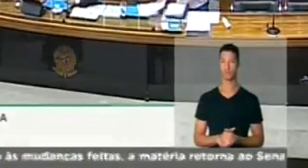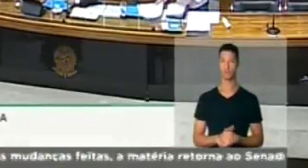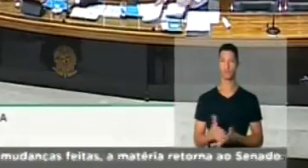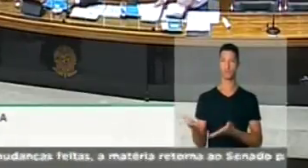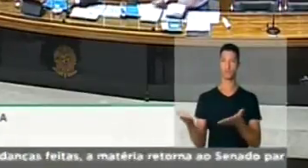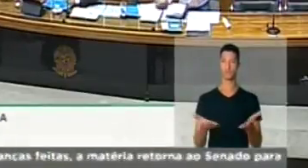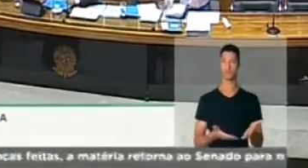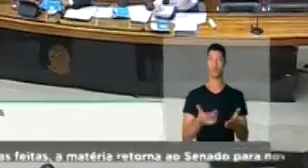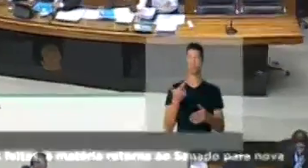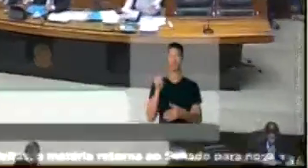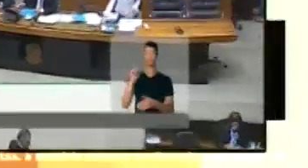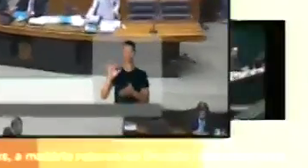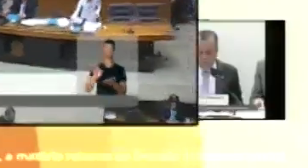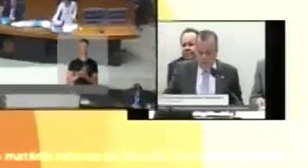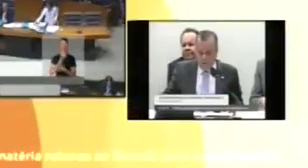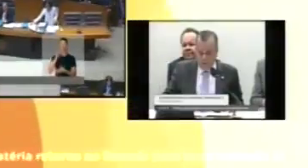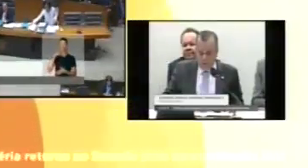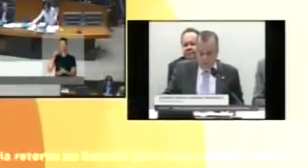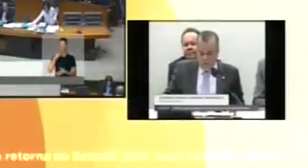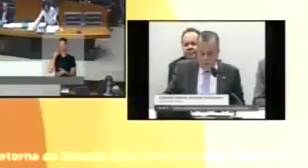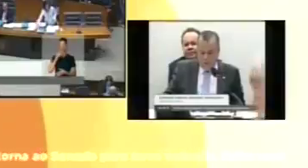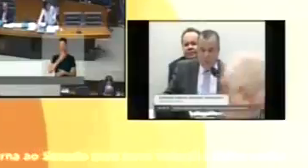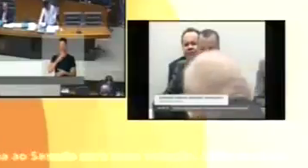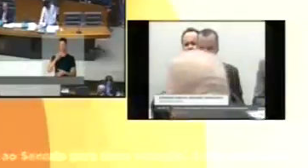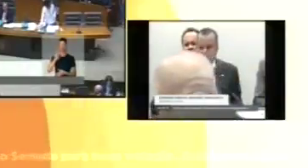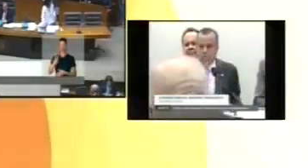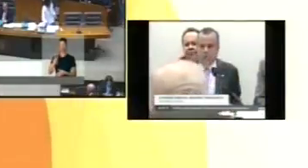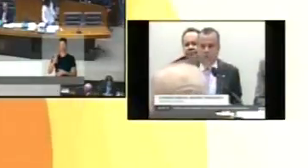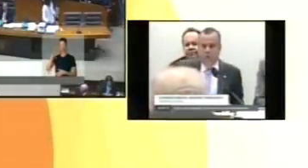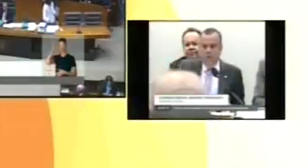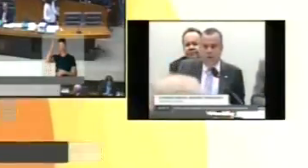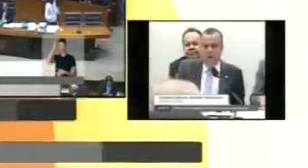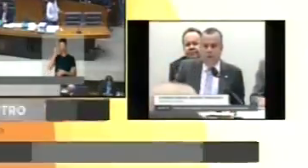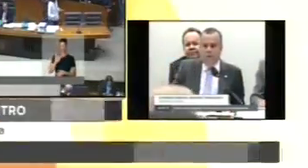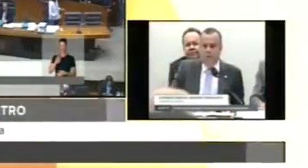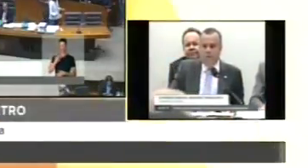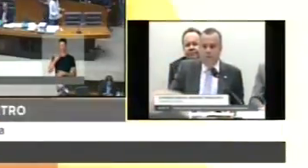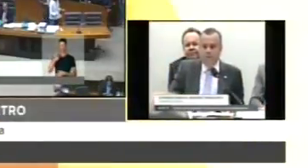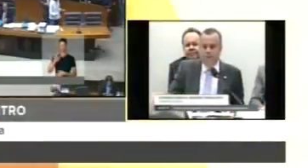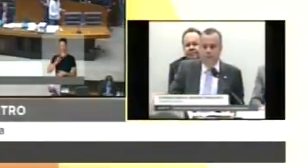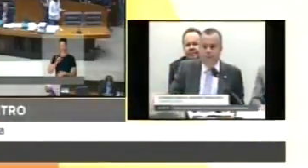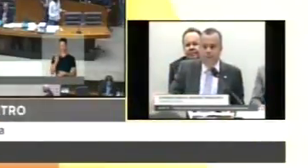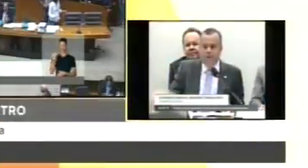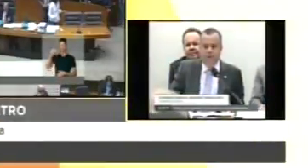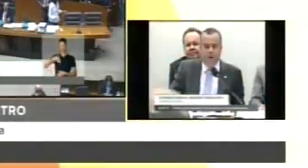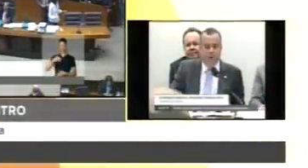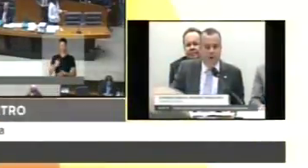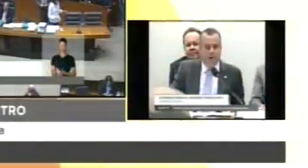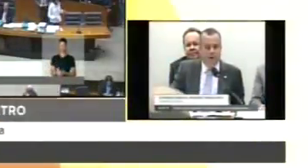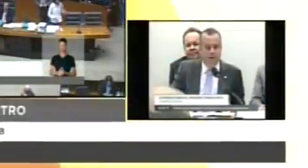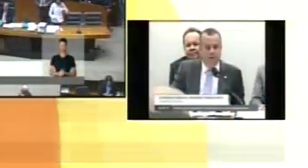Concedo a palavra ao próximo orador inscrito, deputado pelo PV do Espírito Santo, Ivaí de Melo. Vossa Excelência tem 3 minutos na tribuna.